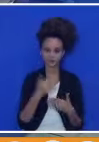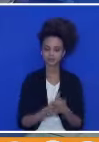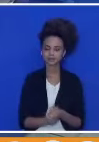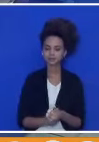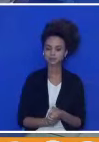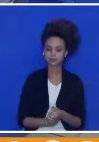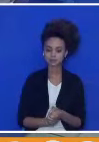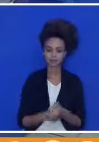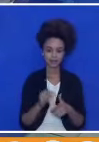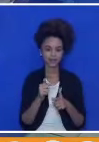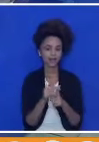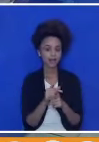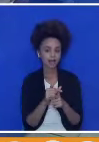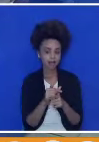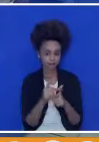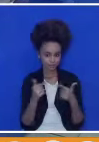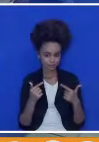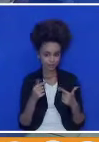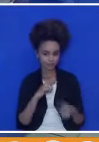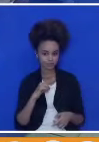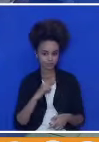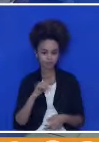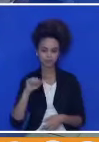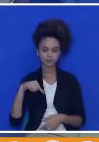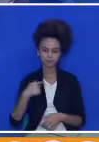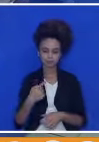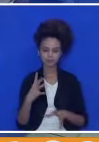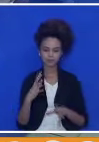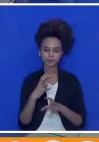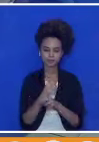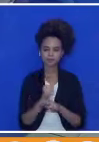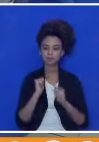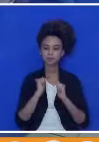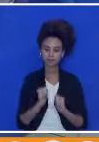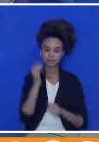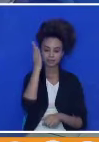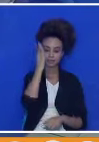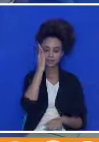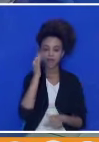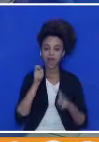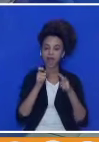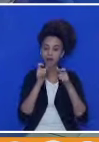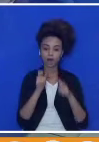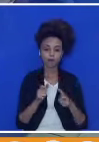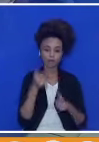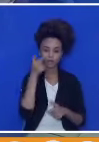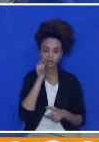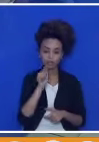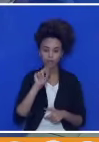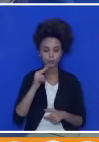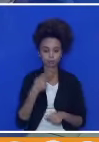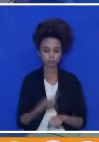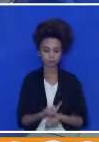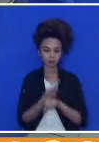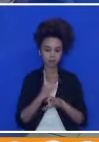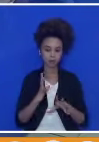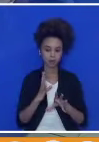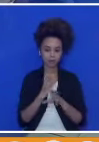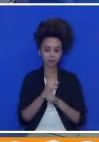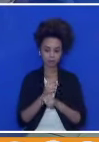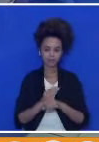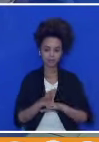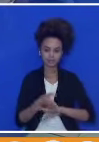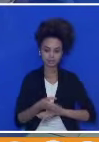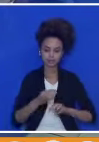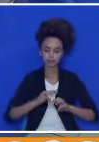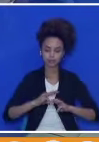Obrigado. A sorte estava na sua aposta. Logo após a apuração, você poderá saber de onde são as apostas vencedoras ou se o prêmio está acumulado